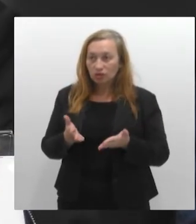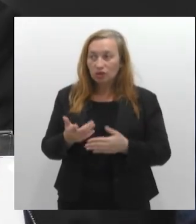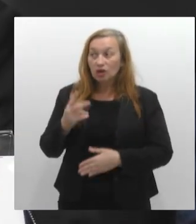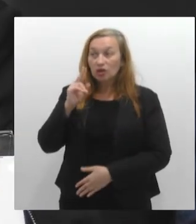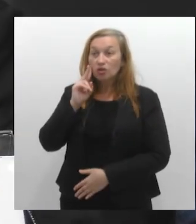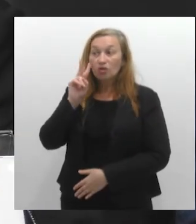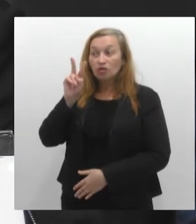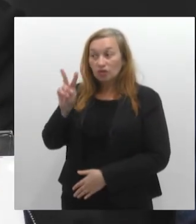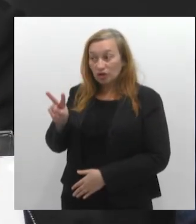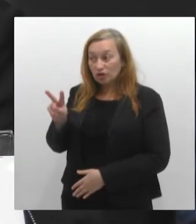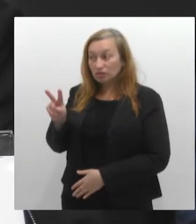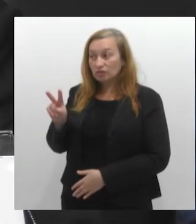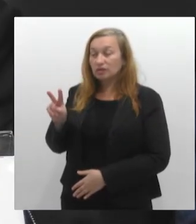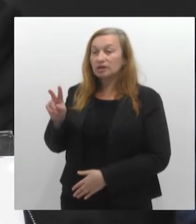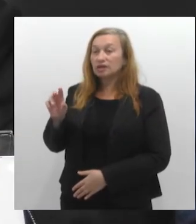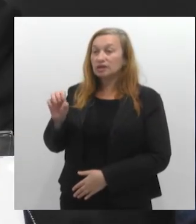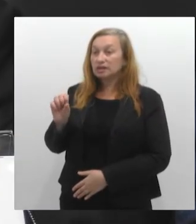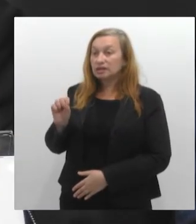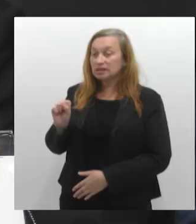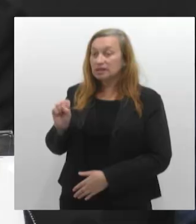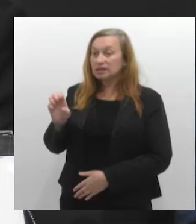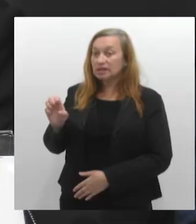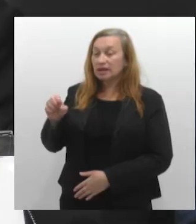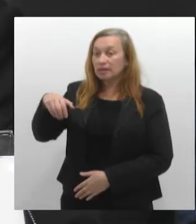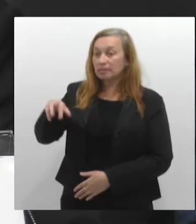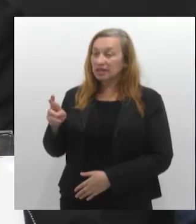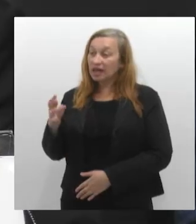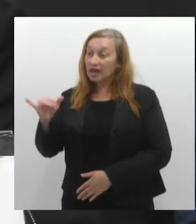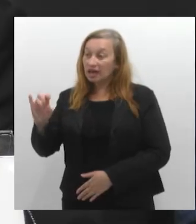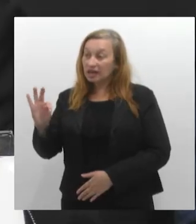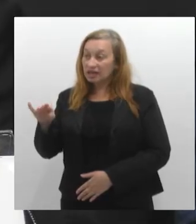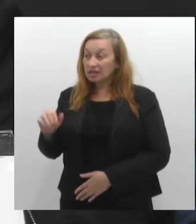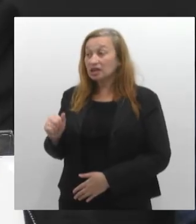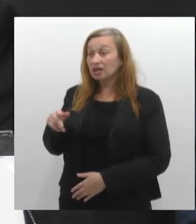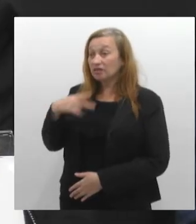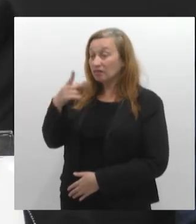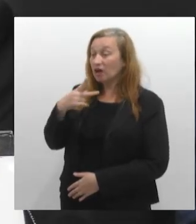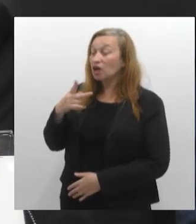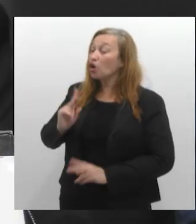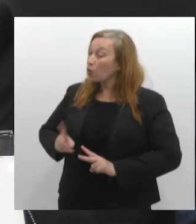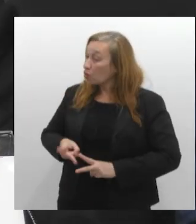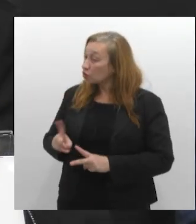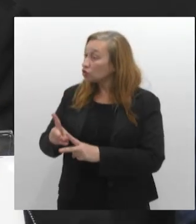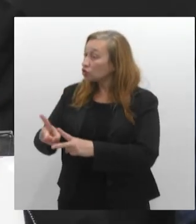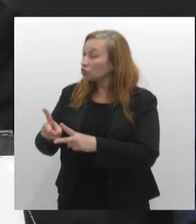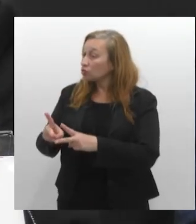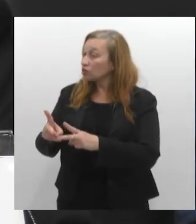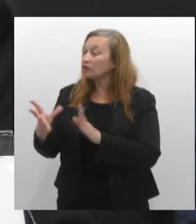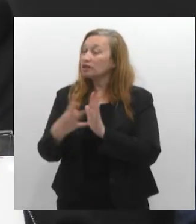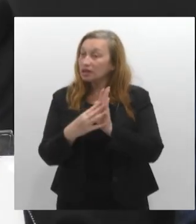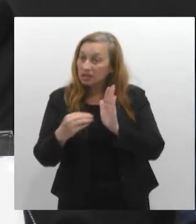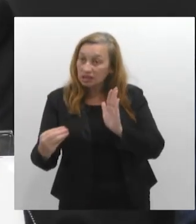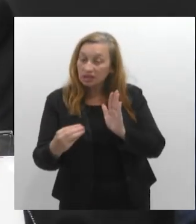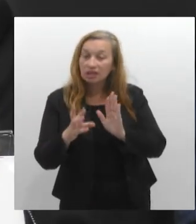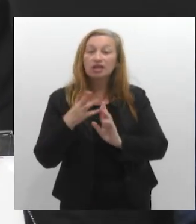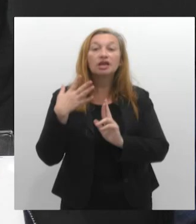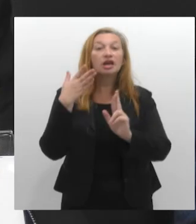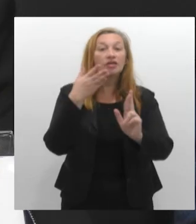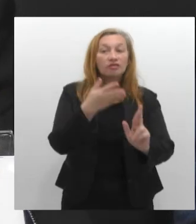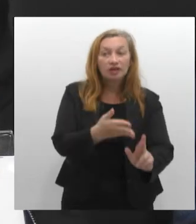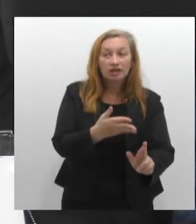o seminário e vejo os seminaristas, eu olho para eles e digo: continuem sendo exemplo e